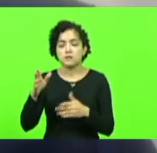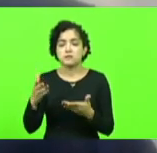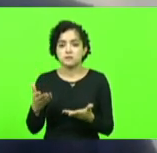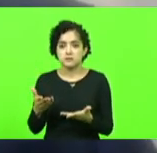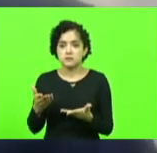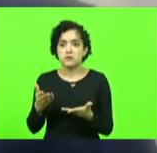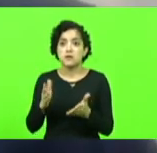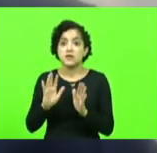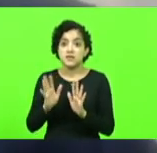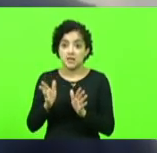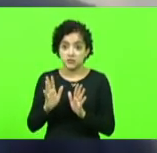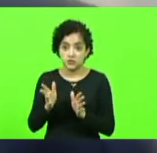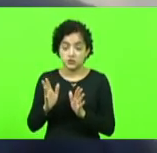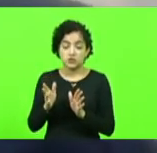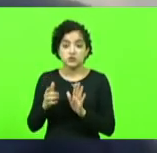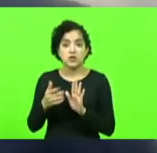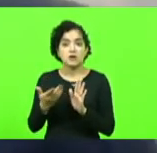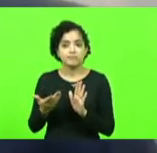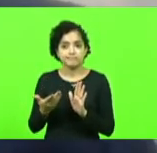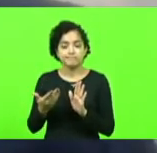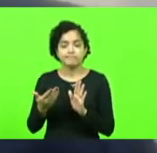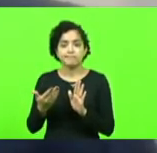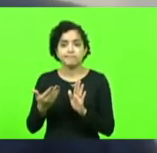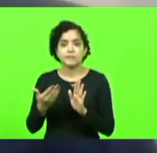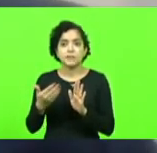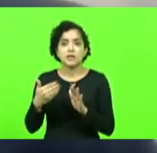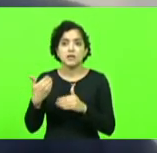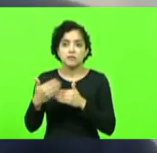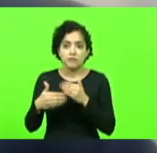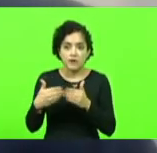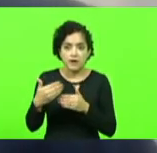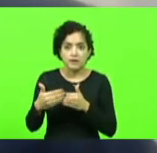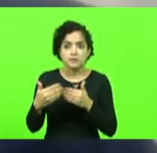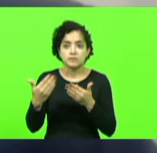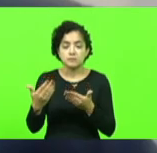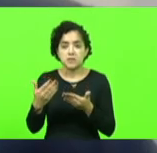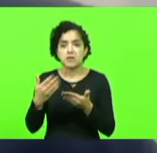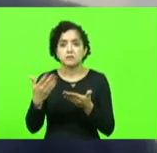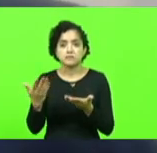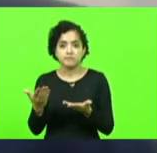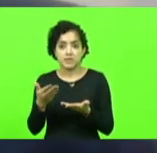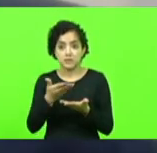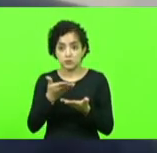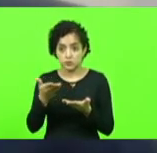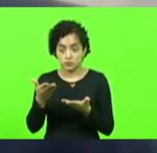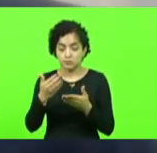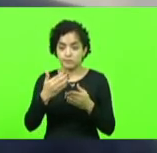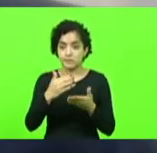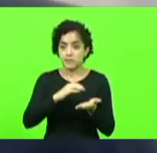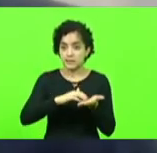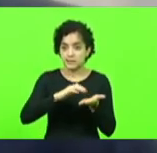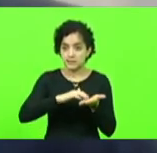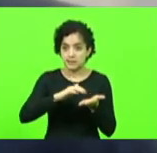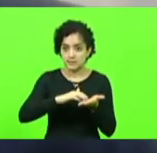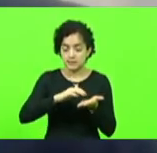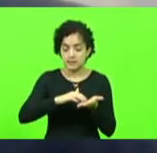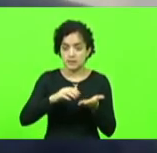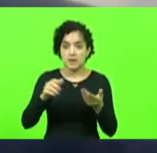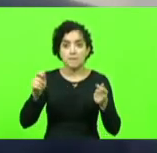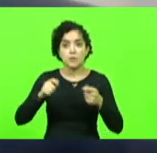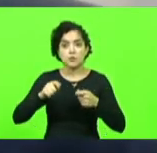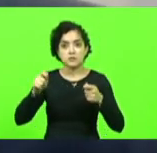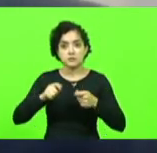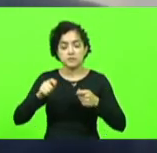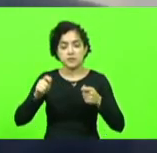já deflagramos o processo, já foi levado ao conhecimento da Secretaria essa possibilidade de a